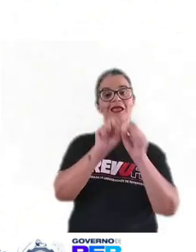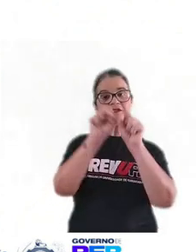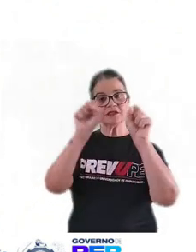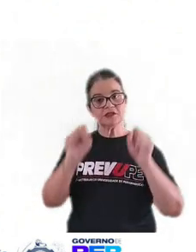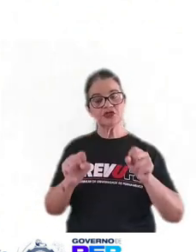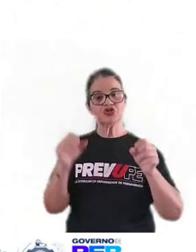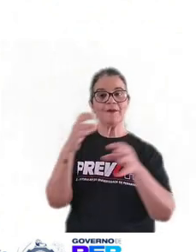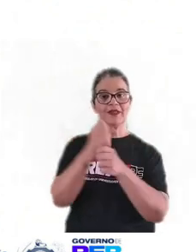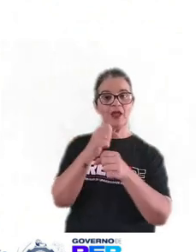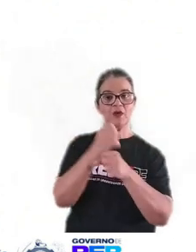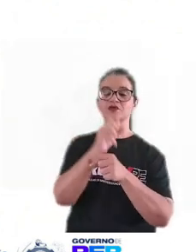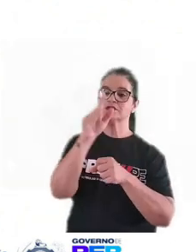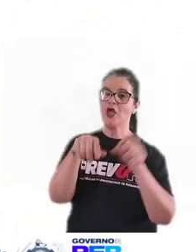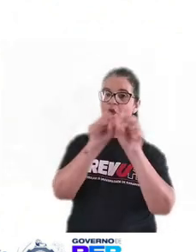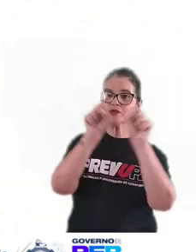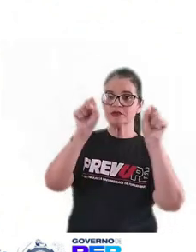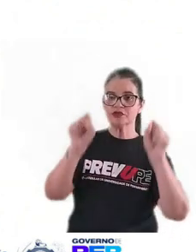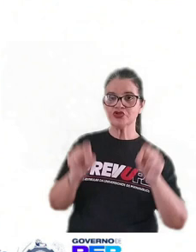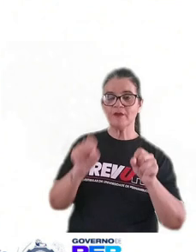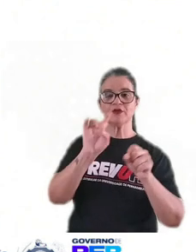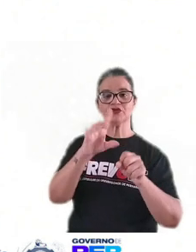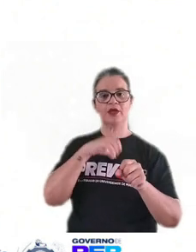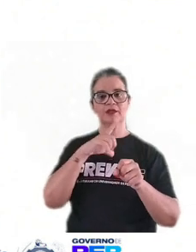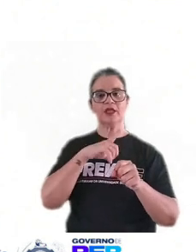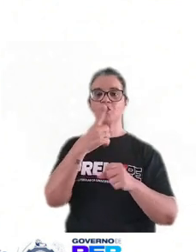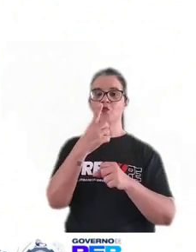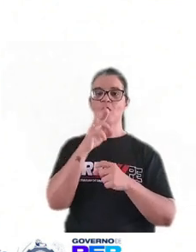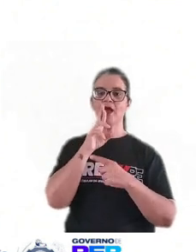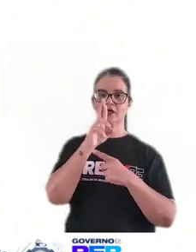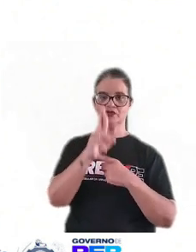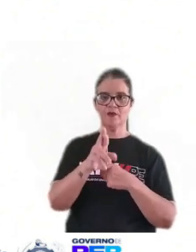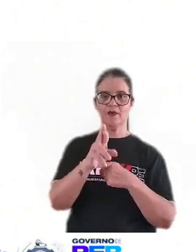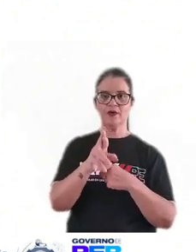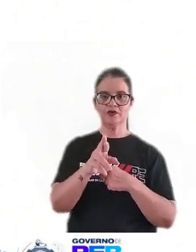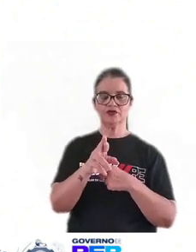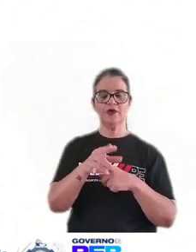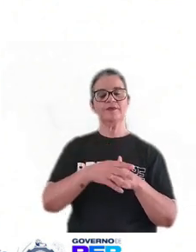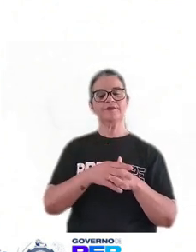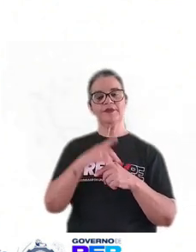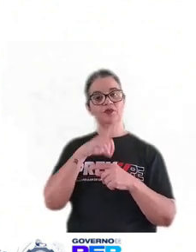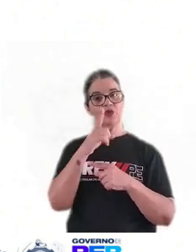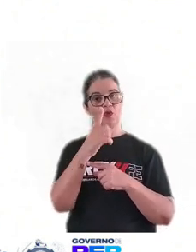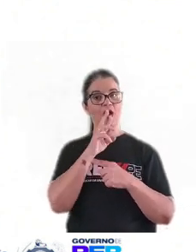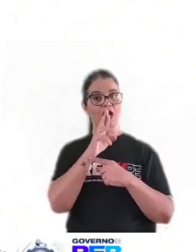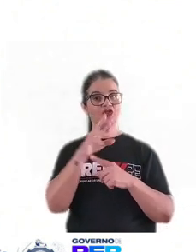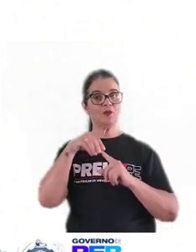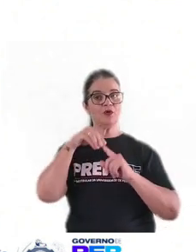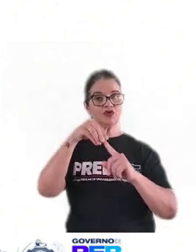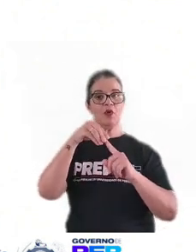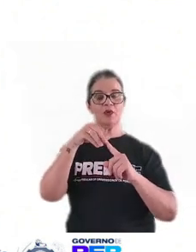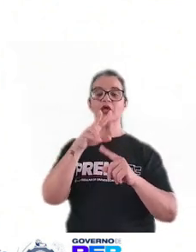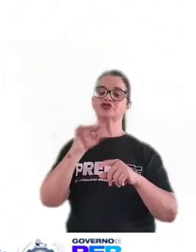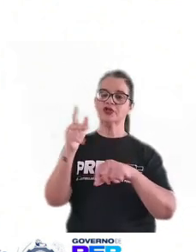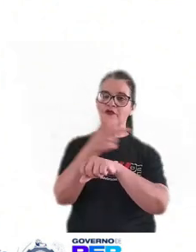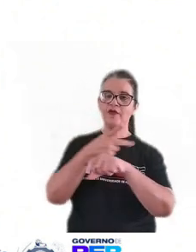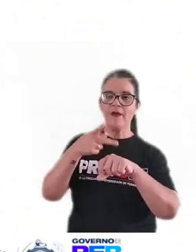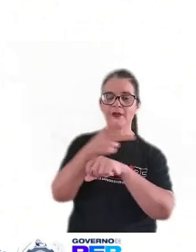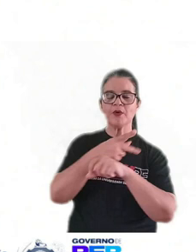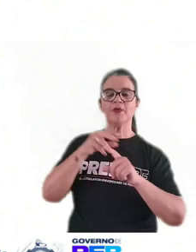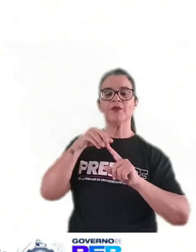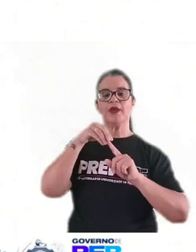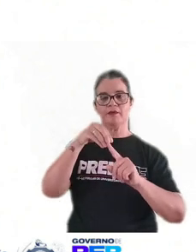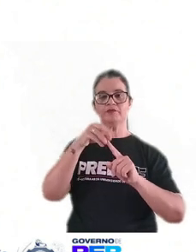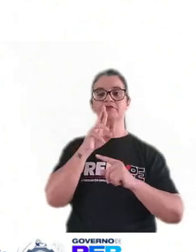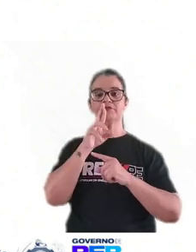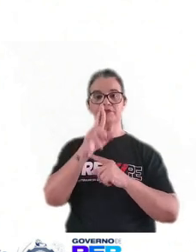esse sistema de equações aqui ele é um sistema que só tem uma resposta então uma resposta única a gente